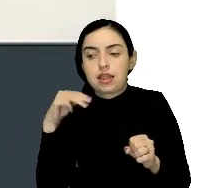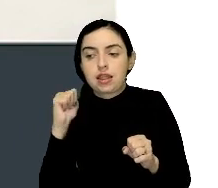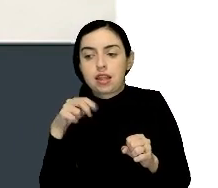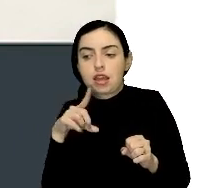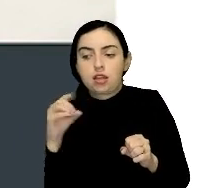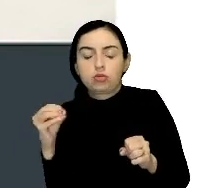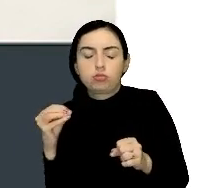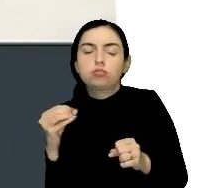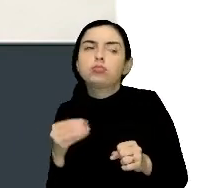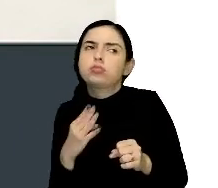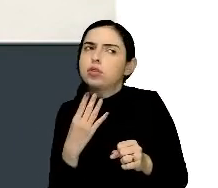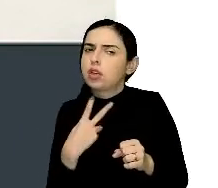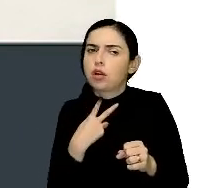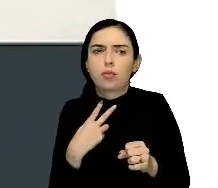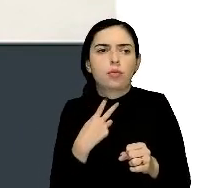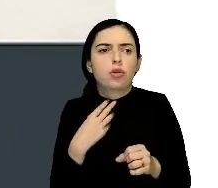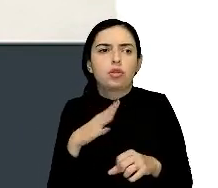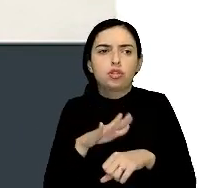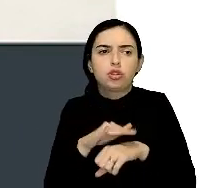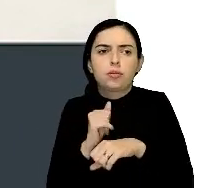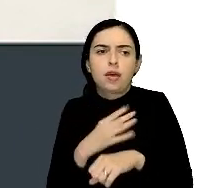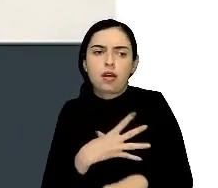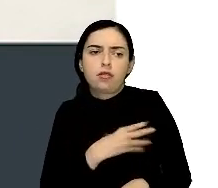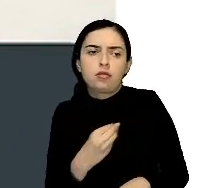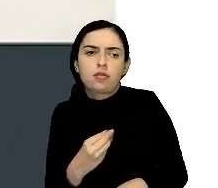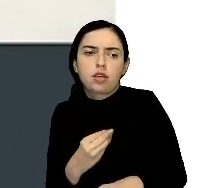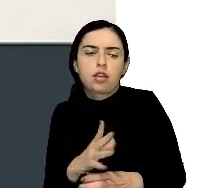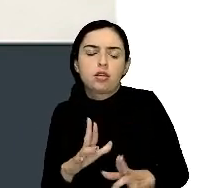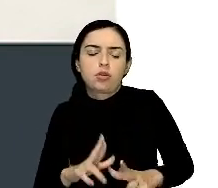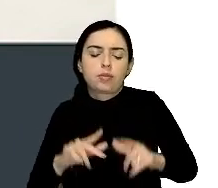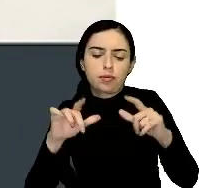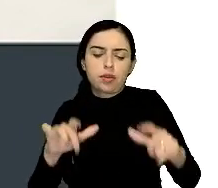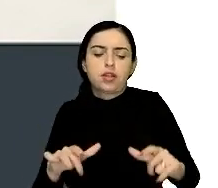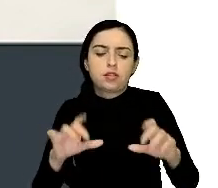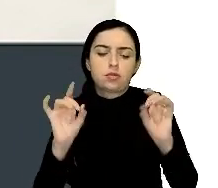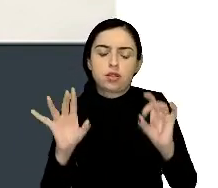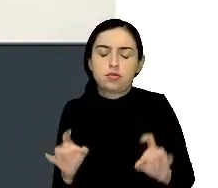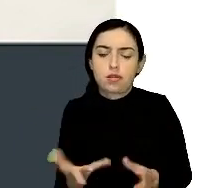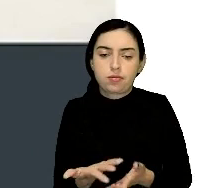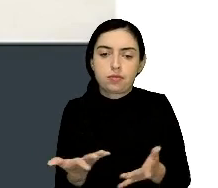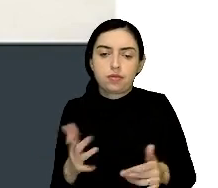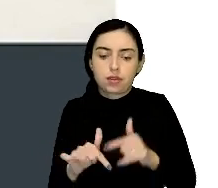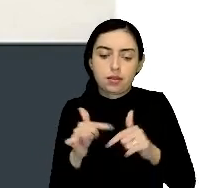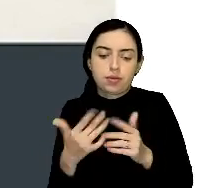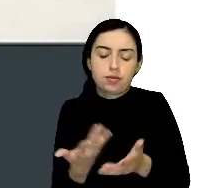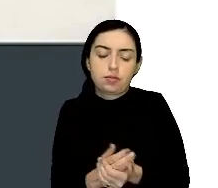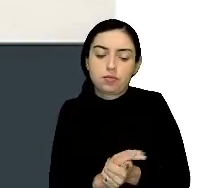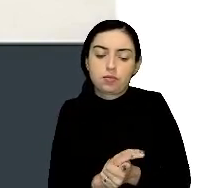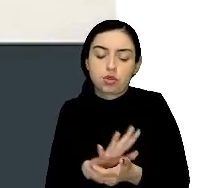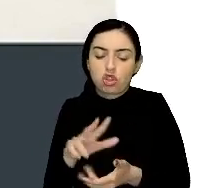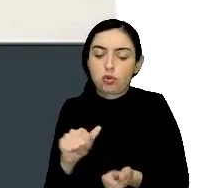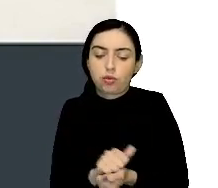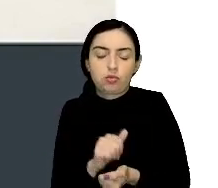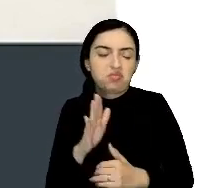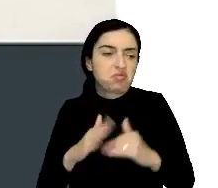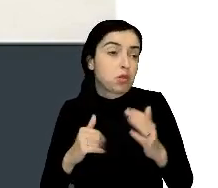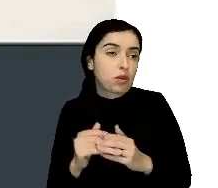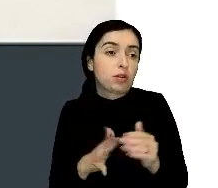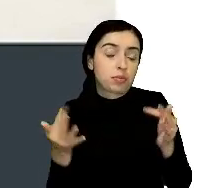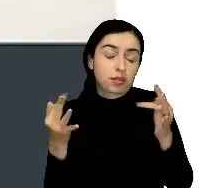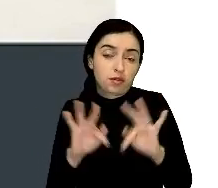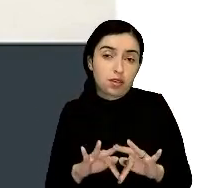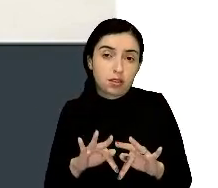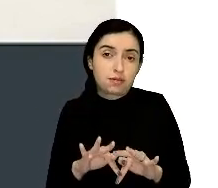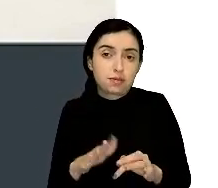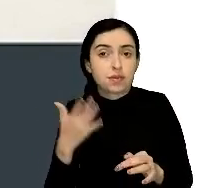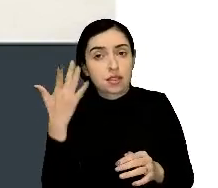não pode nomear filho para embaixada em algum outro lugar do mundo, né? Mas enfim, a gente não sabe muito bem o